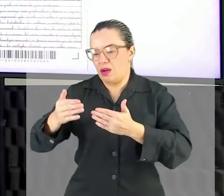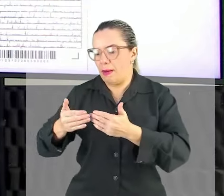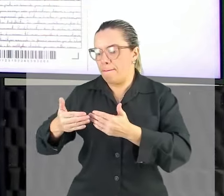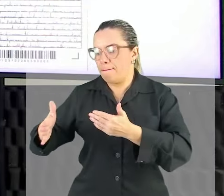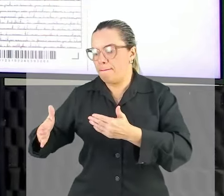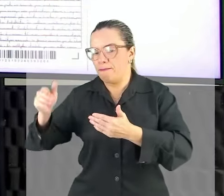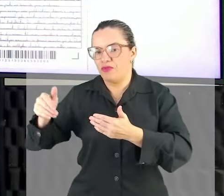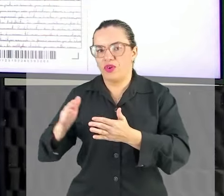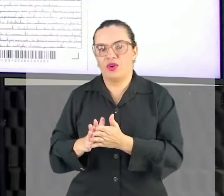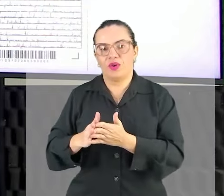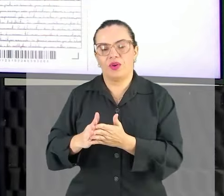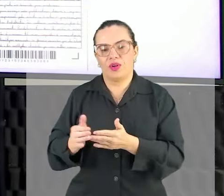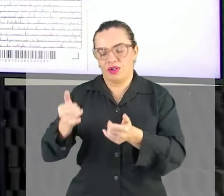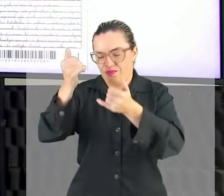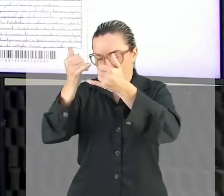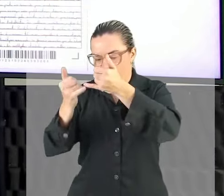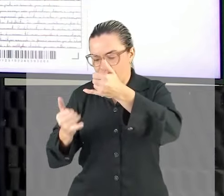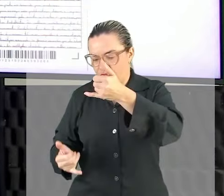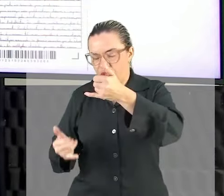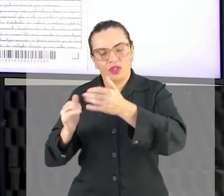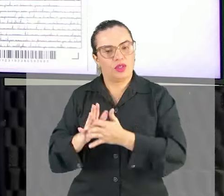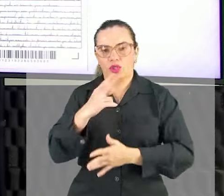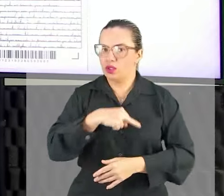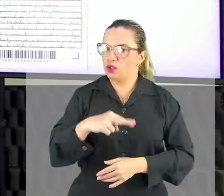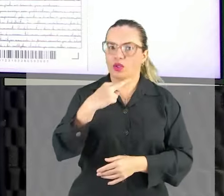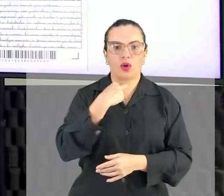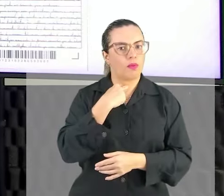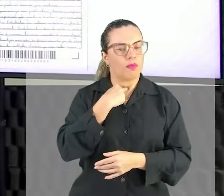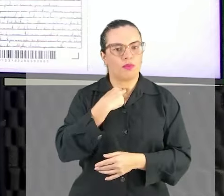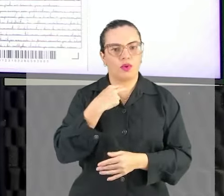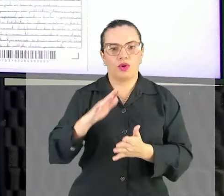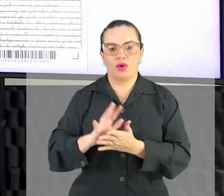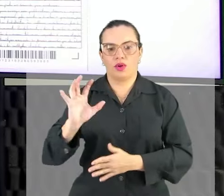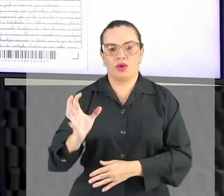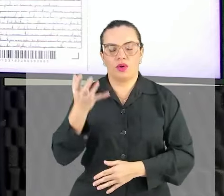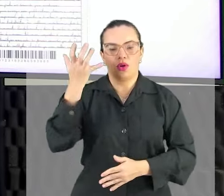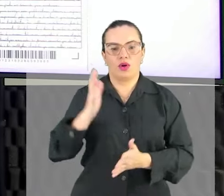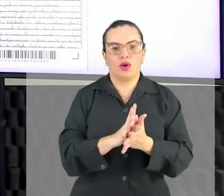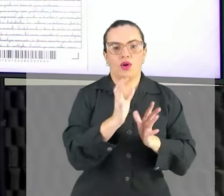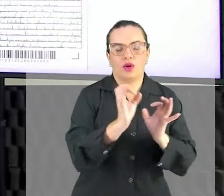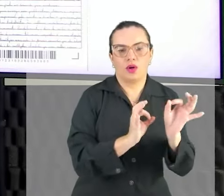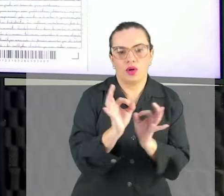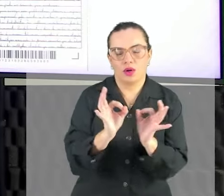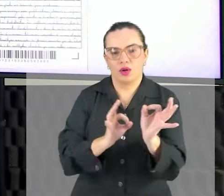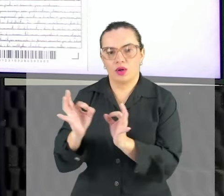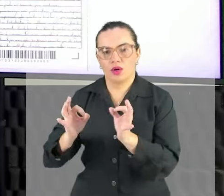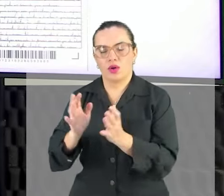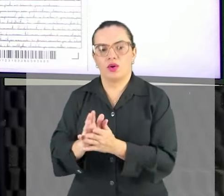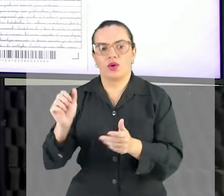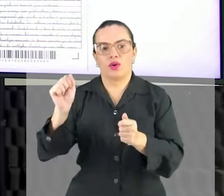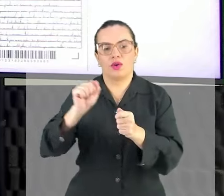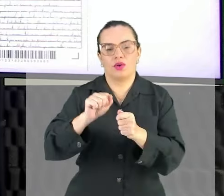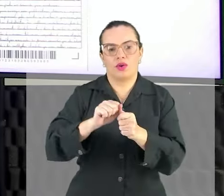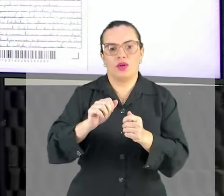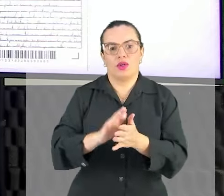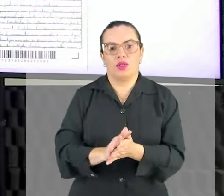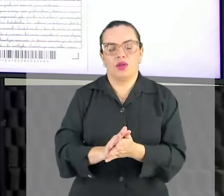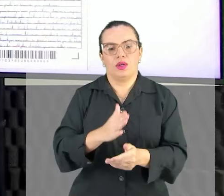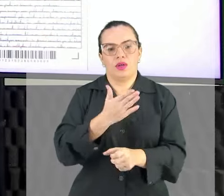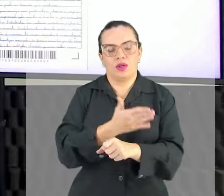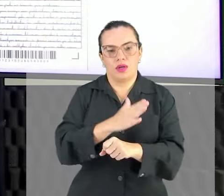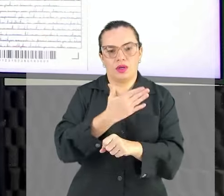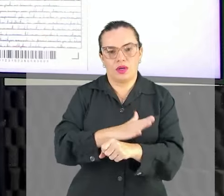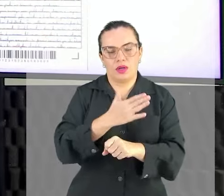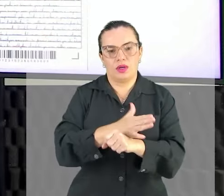limites. E isso não deve acontecer na sua redação. No seu planejamento, na hora que você faz o seu rascunho para passar para a